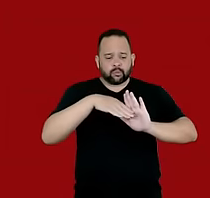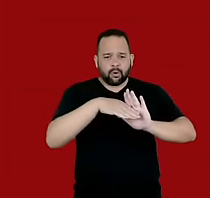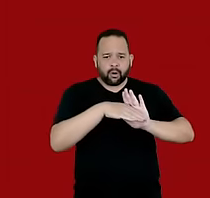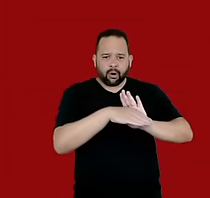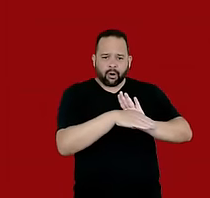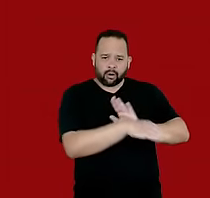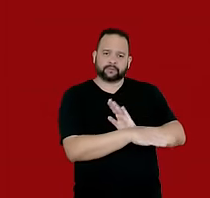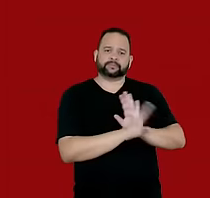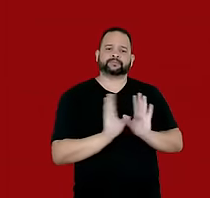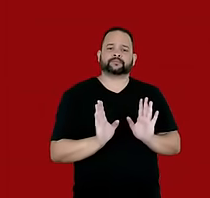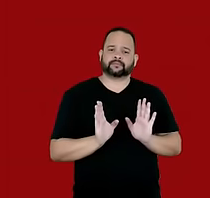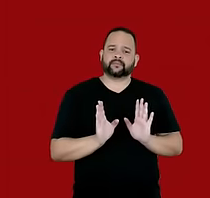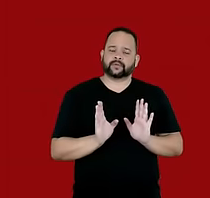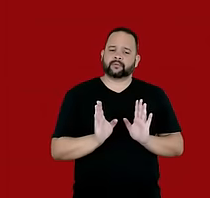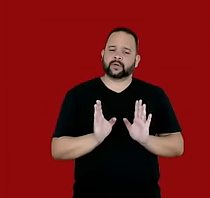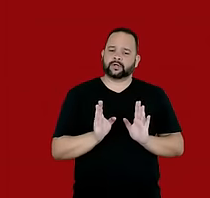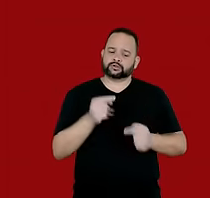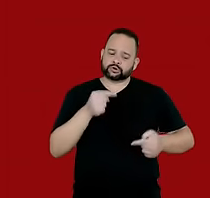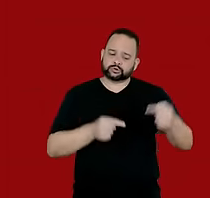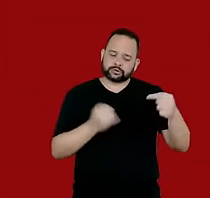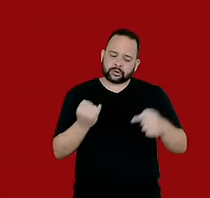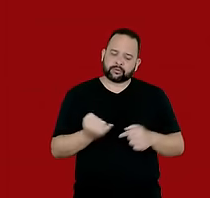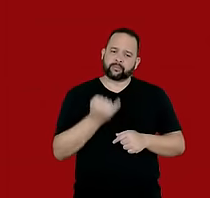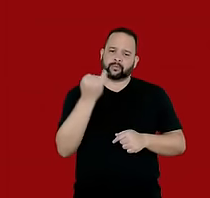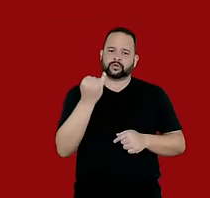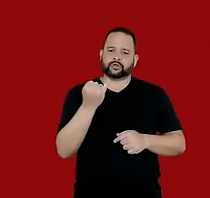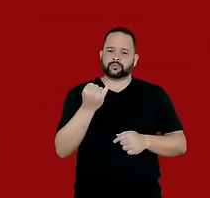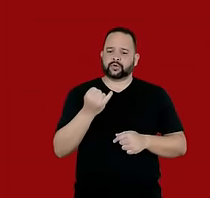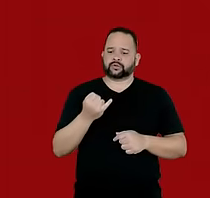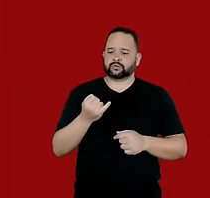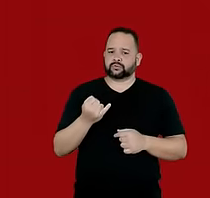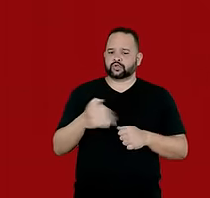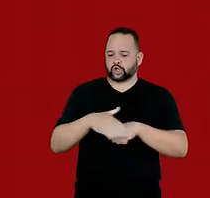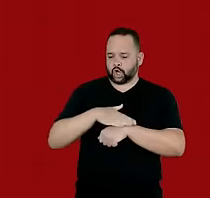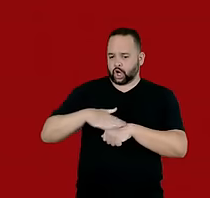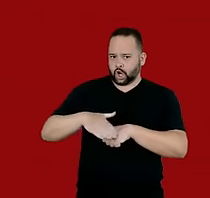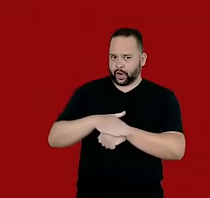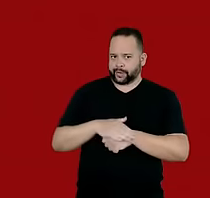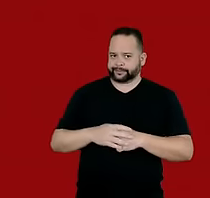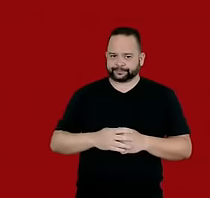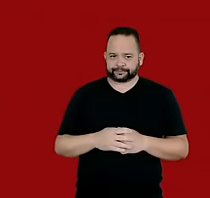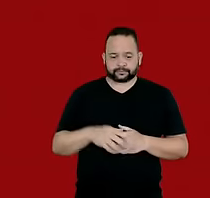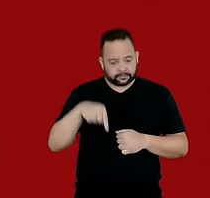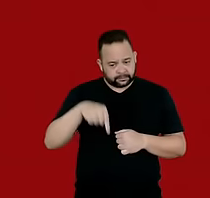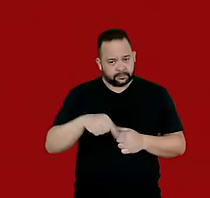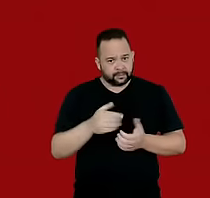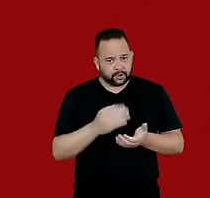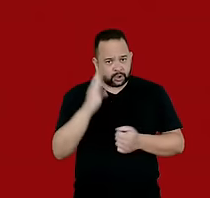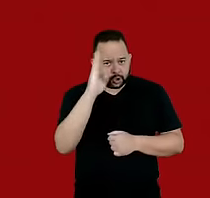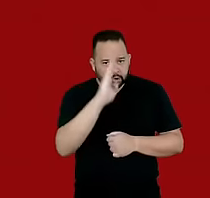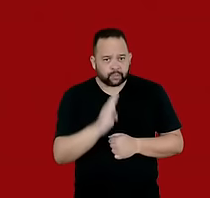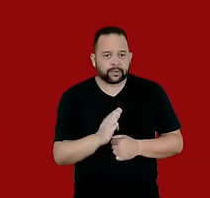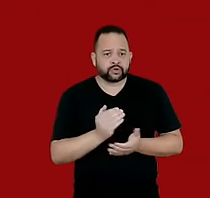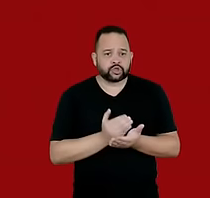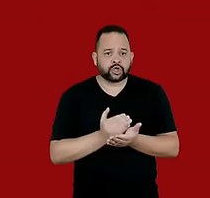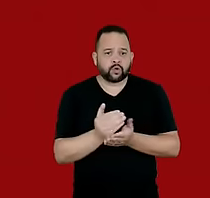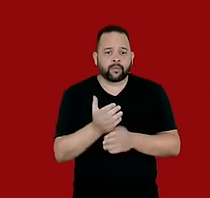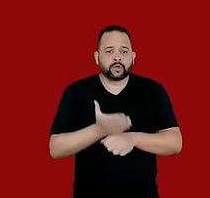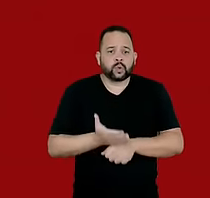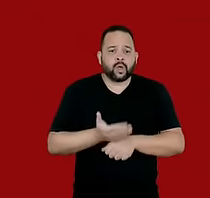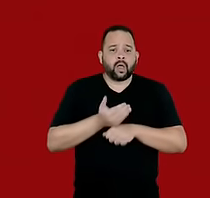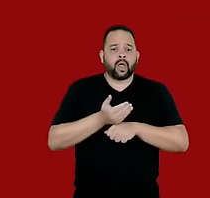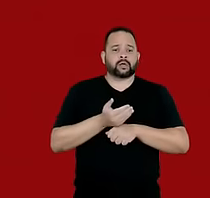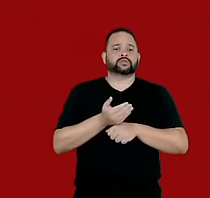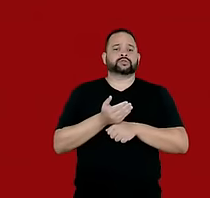nossa conversa e o Brasil também uma coisa que foi muito falada é já começou esse processo né então a gente já tá num ciclo de queda de juros